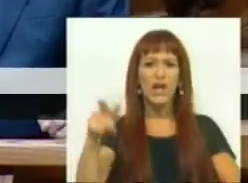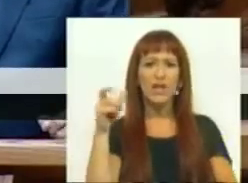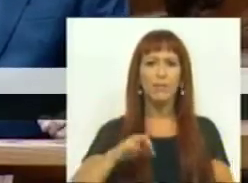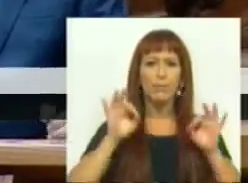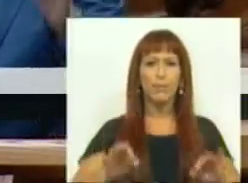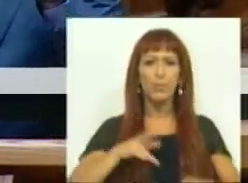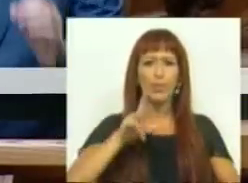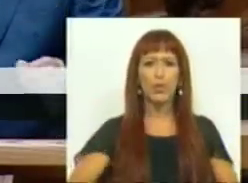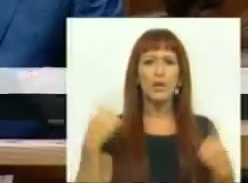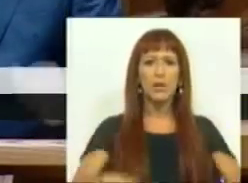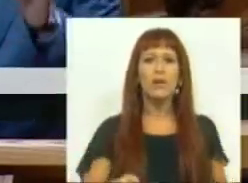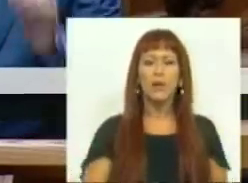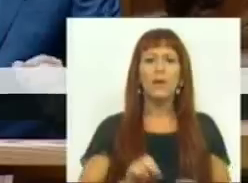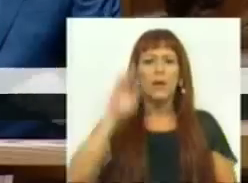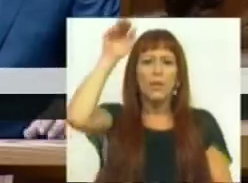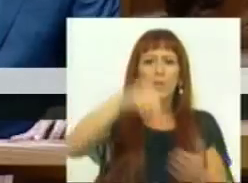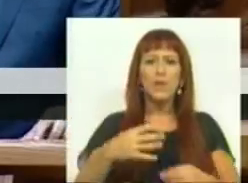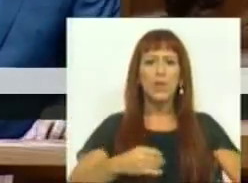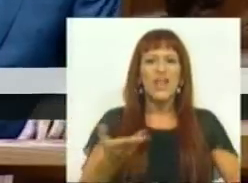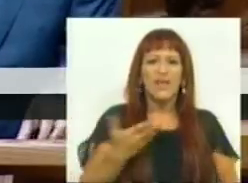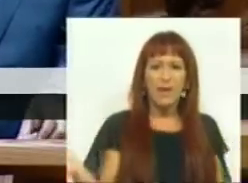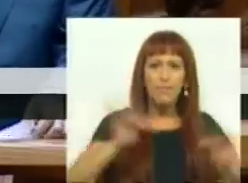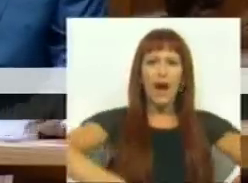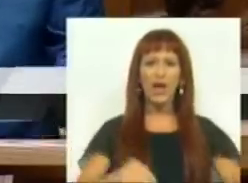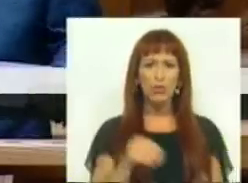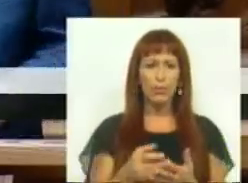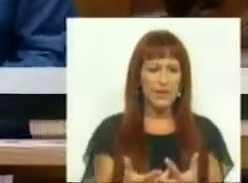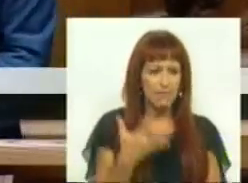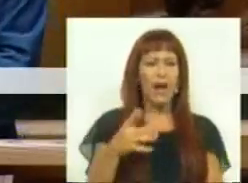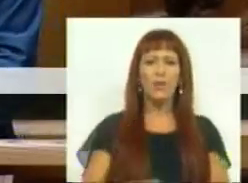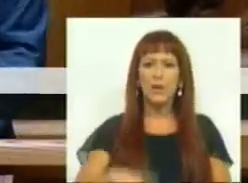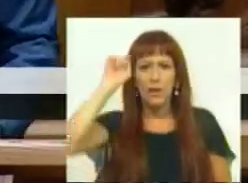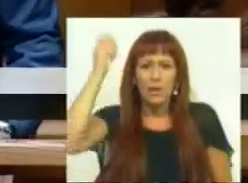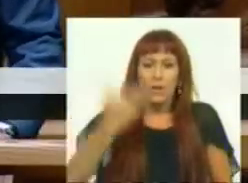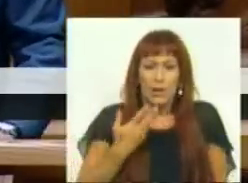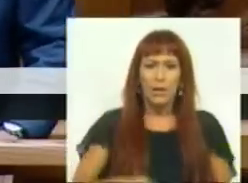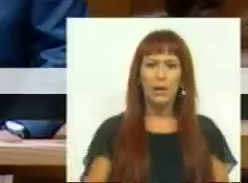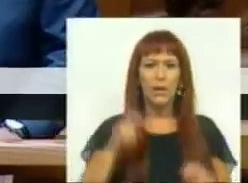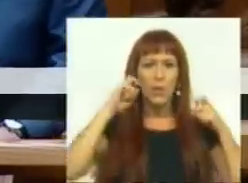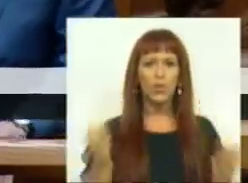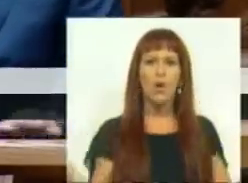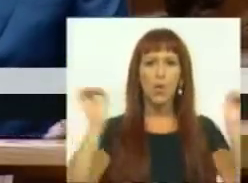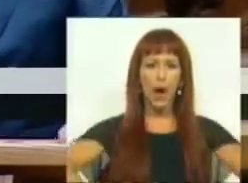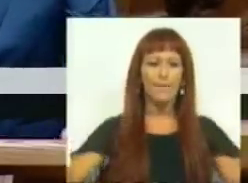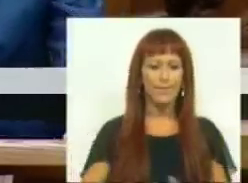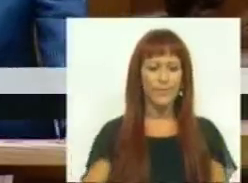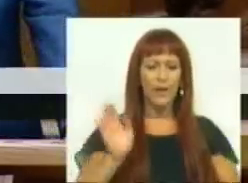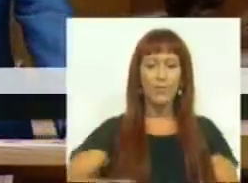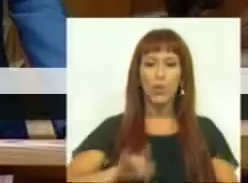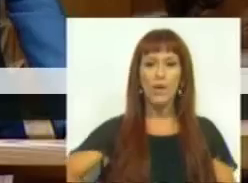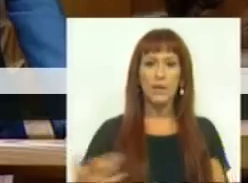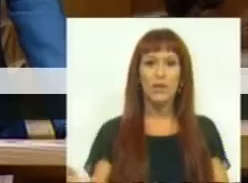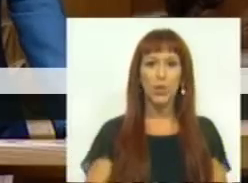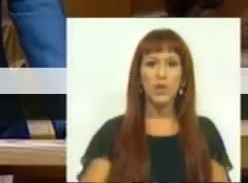portugueses têm. O resultado será mais dívida, mais pobreza e um déficit descontrolado. Por isso